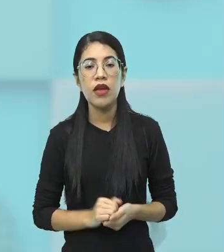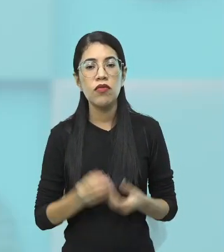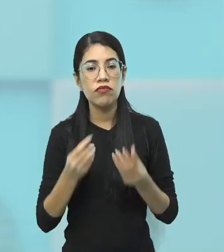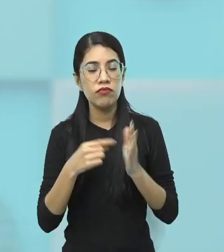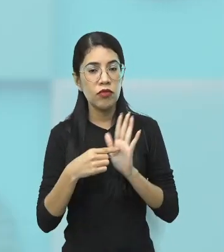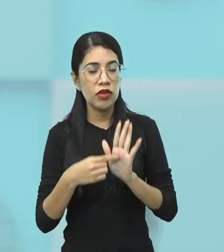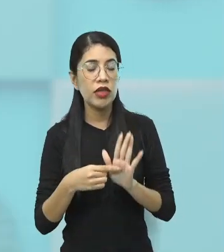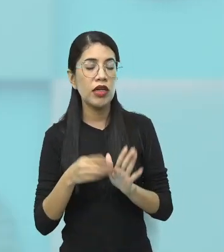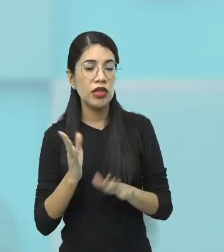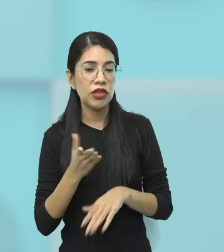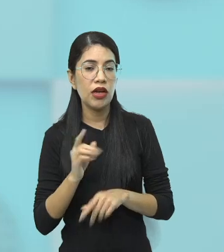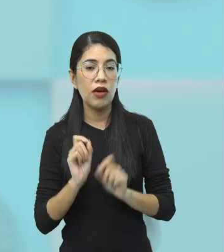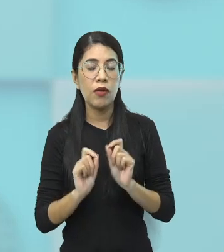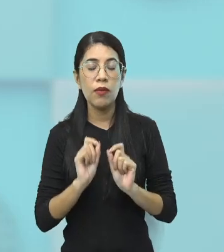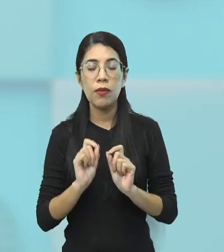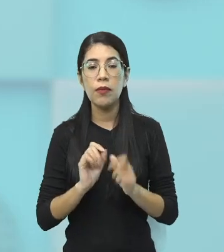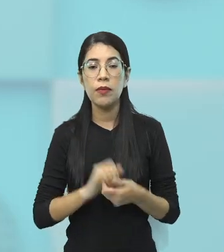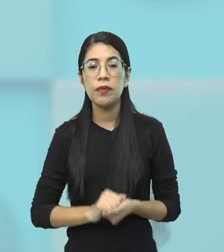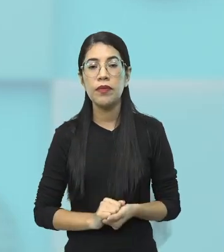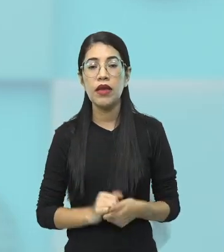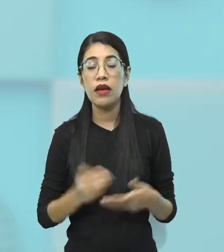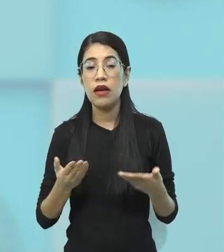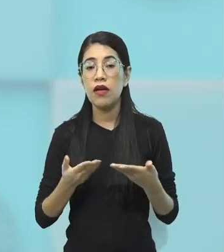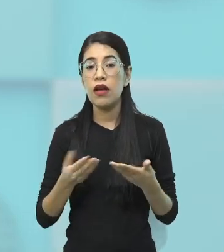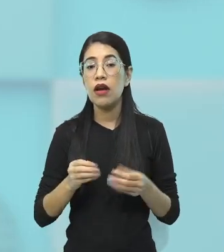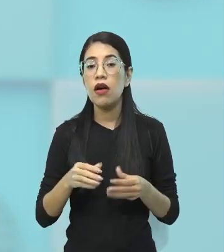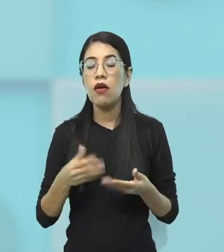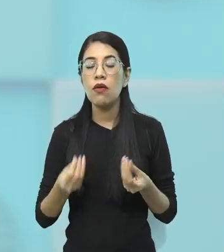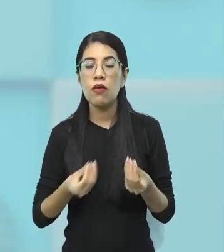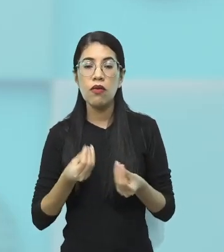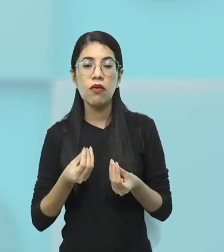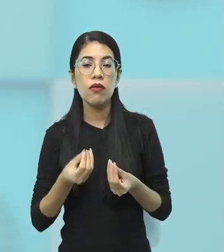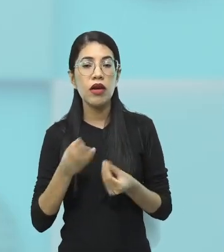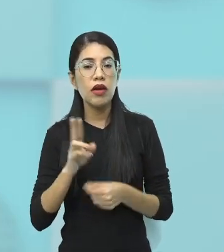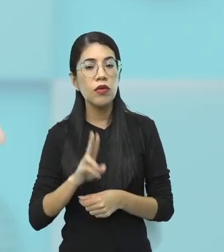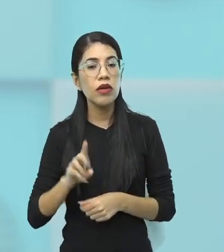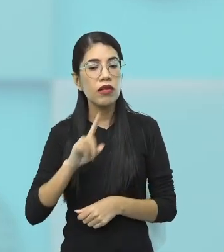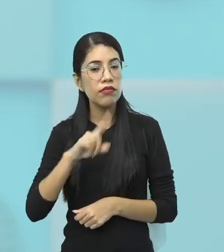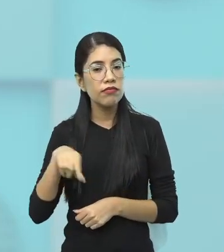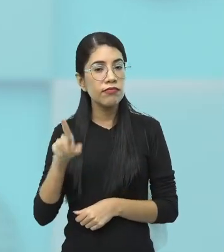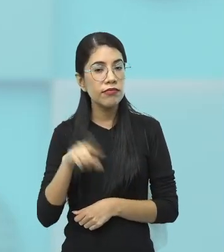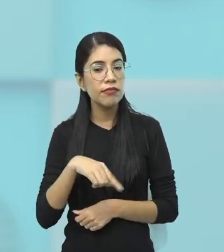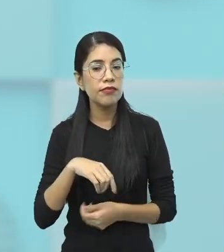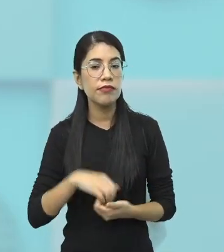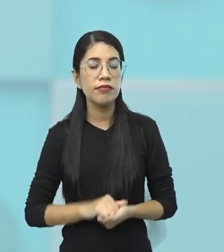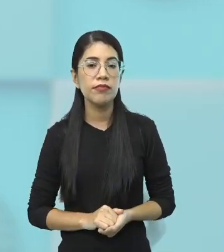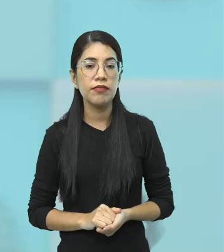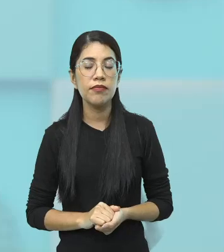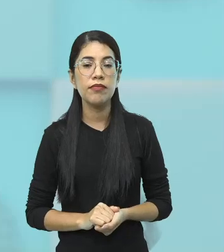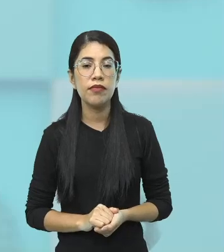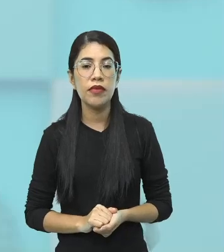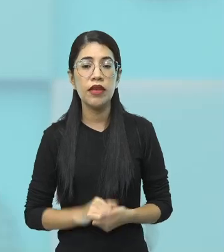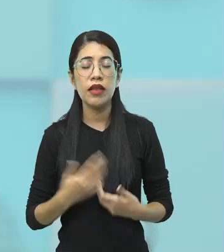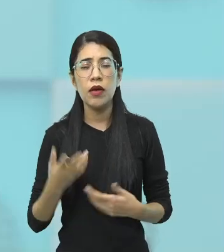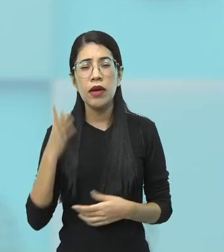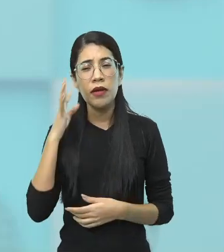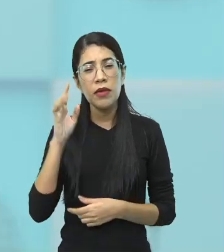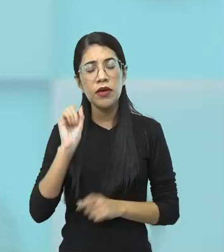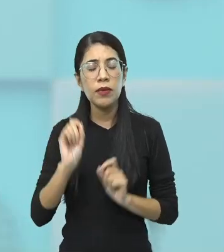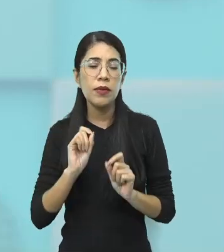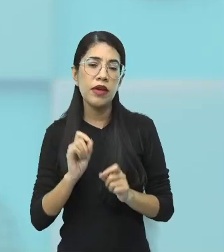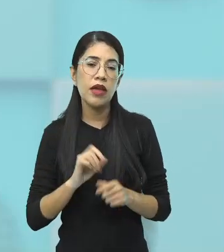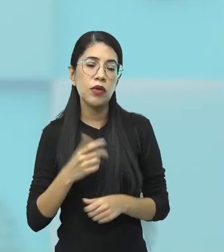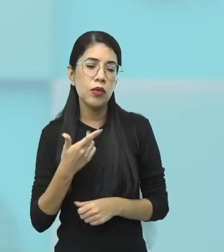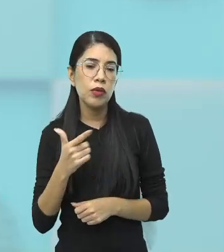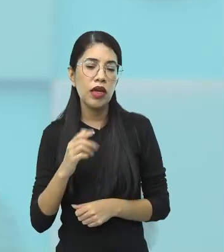coloquei, né? Vamos verificar quando não usar. É importante, né? Imagina lá que eu já caiu lá, não tem